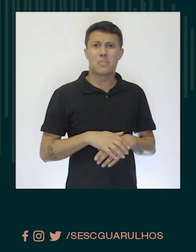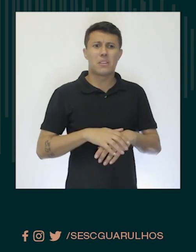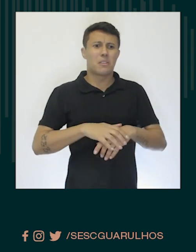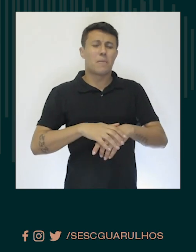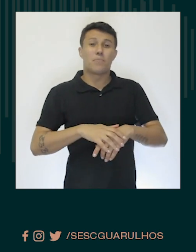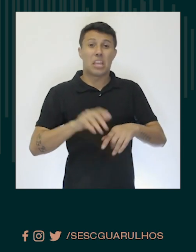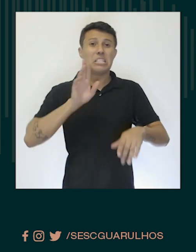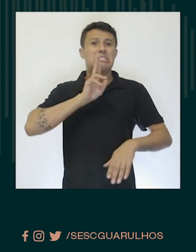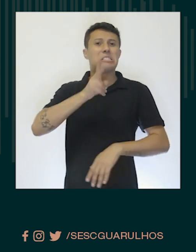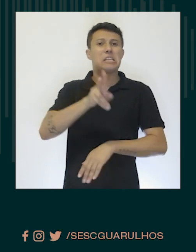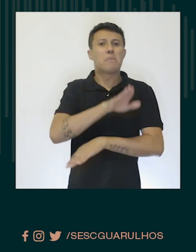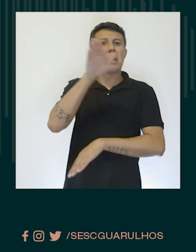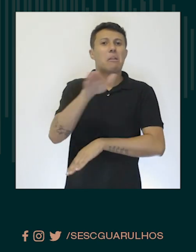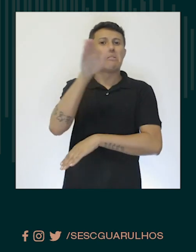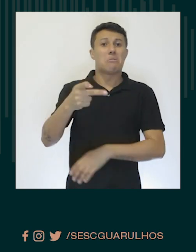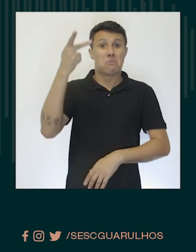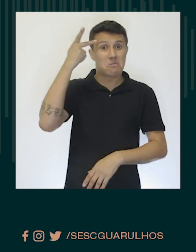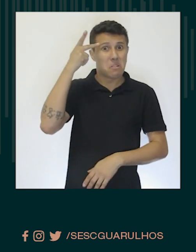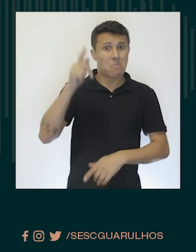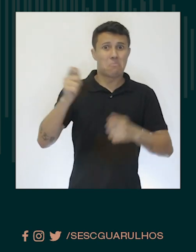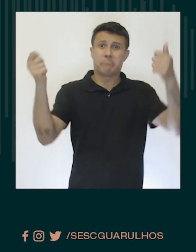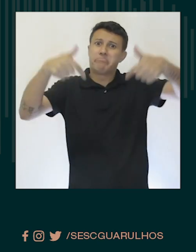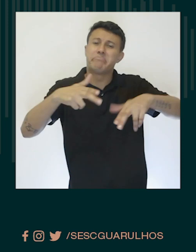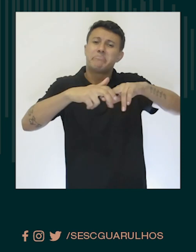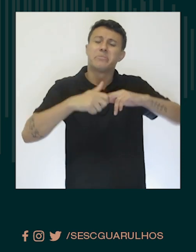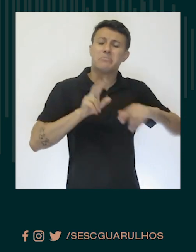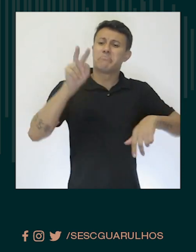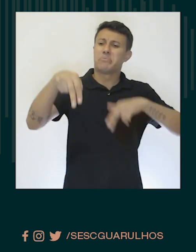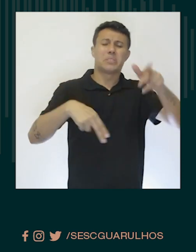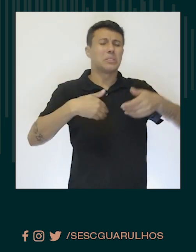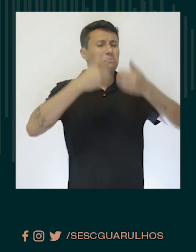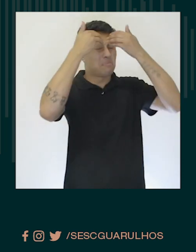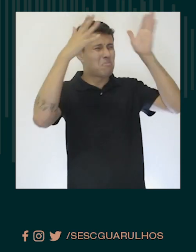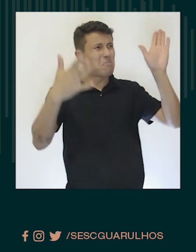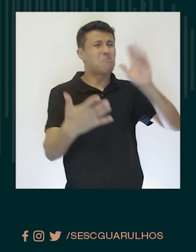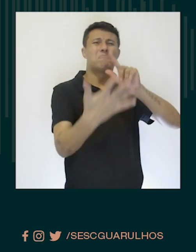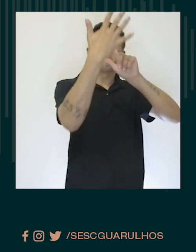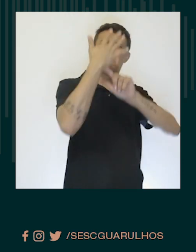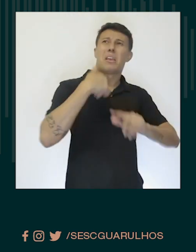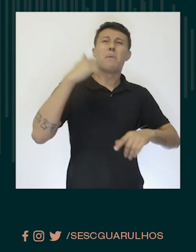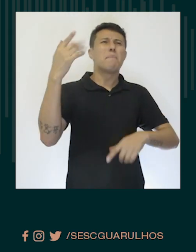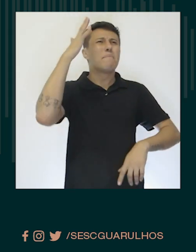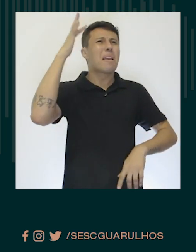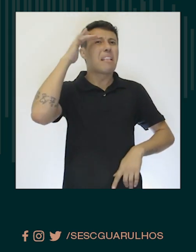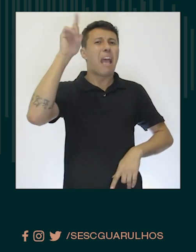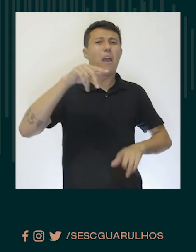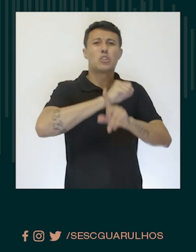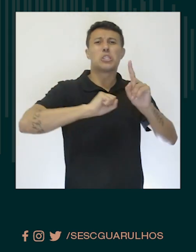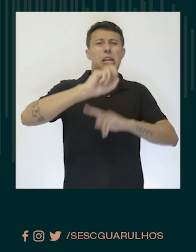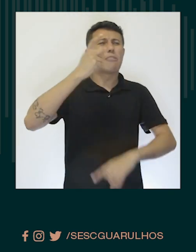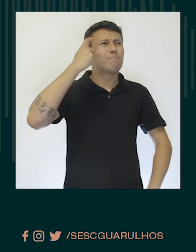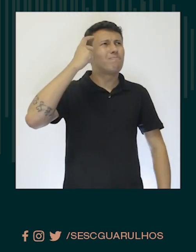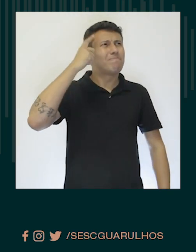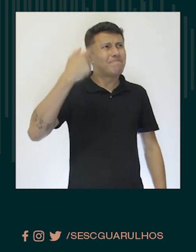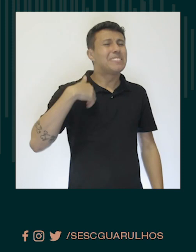sempre troca ideia. É um cara que abre minha mente. É um cara que pensa sobre a sociedade. Procurem saber. Henrique Garcia, um grande poeta aqui